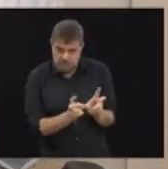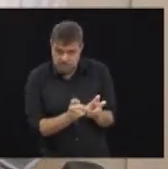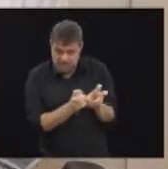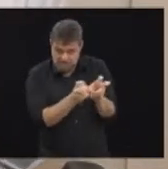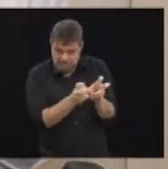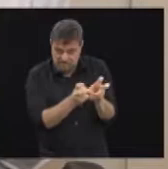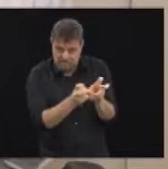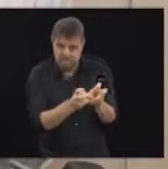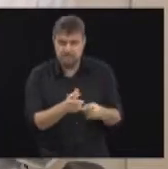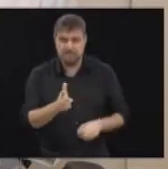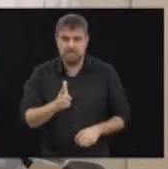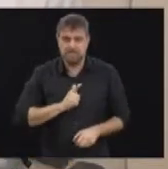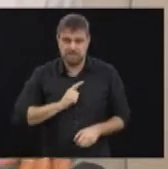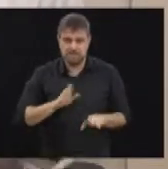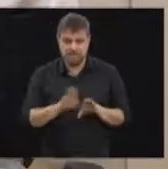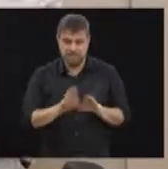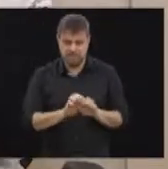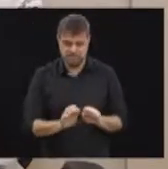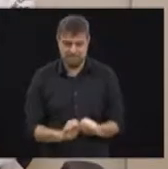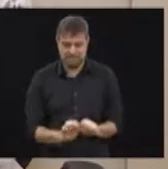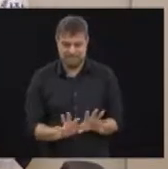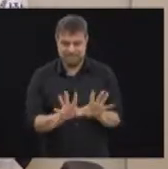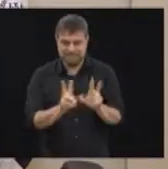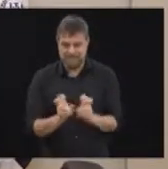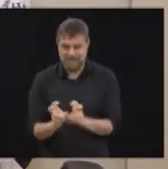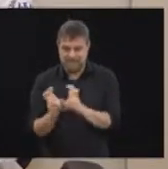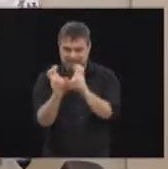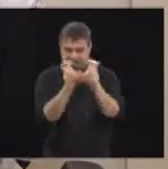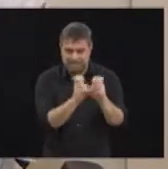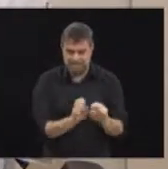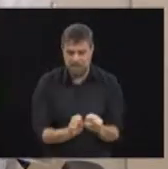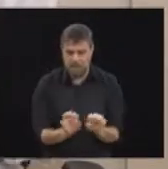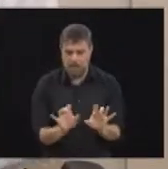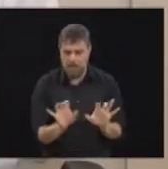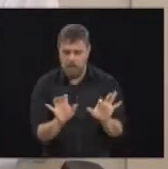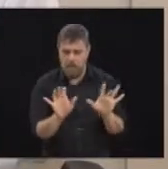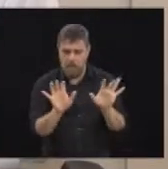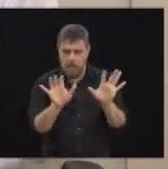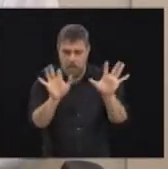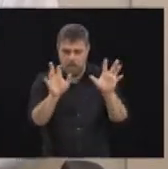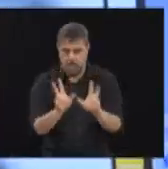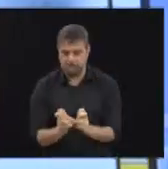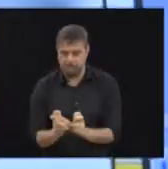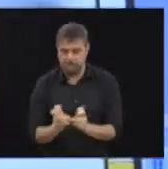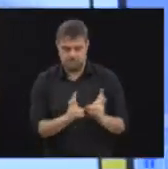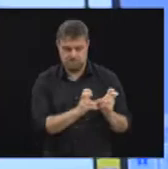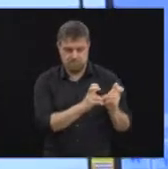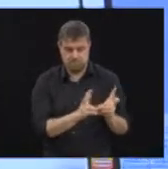por exemplo, ele desenvolve as metástases, essas metástases